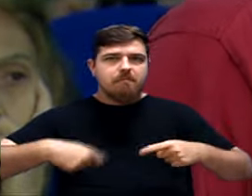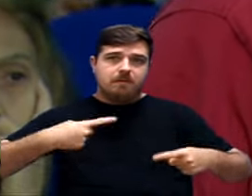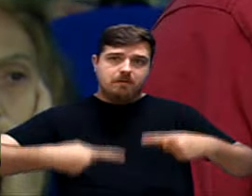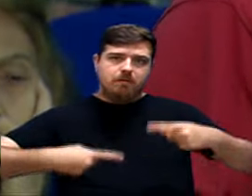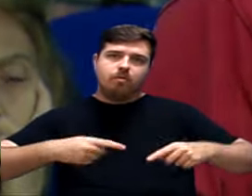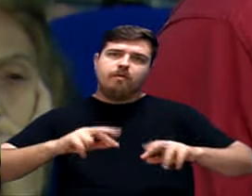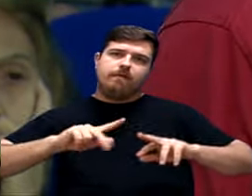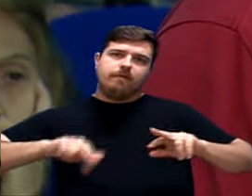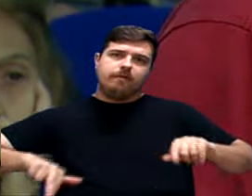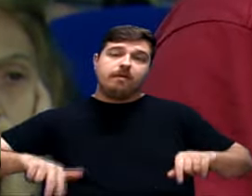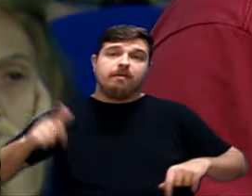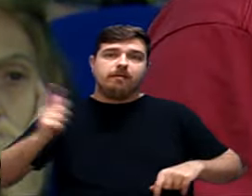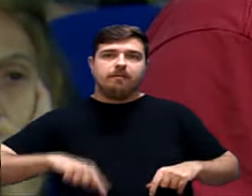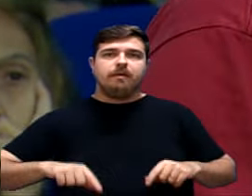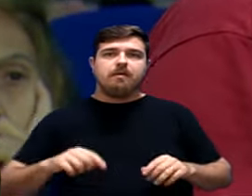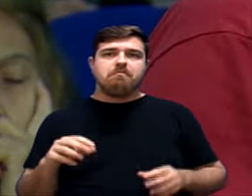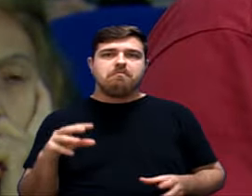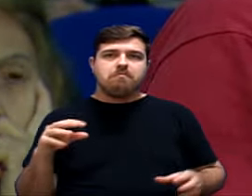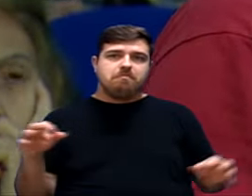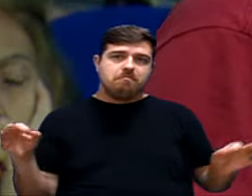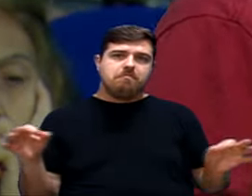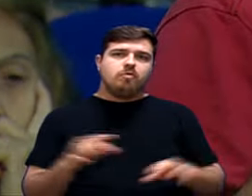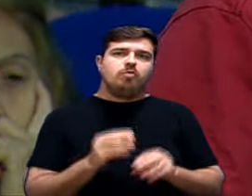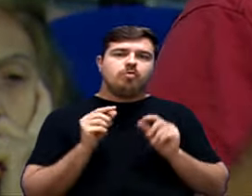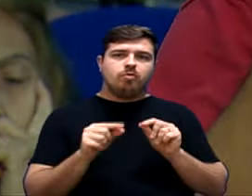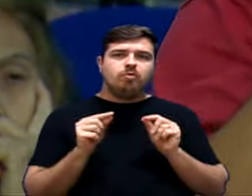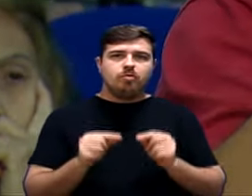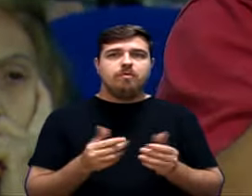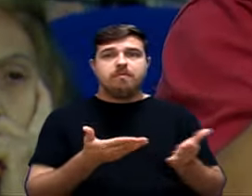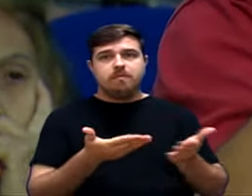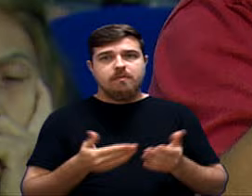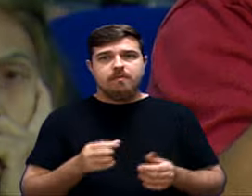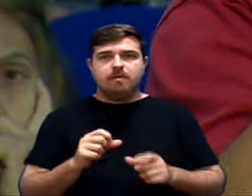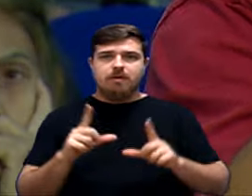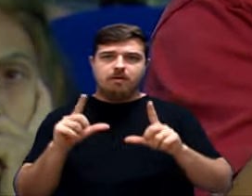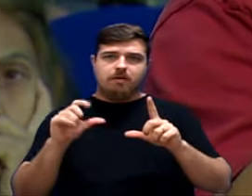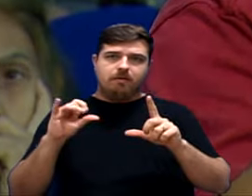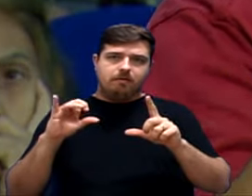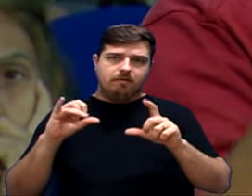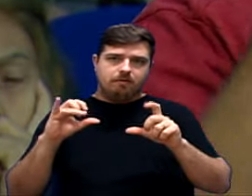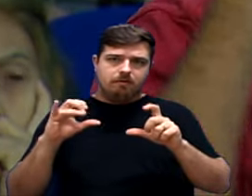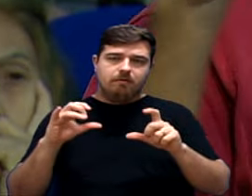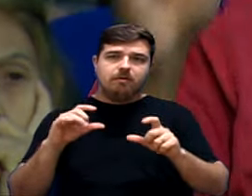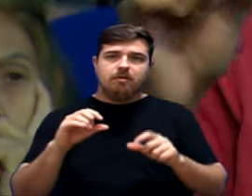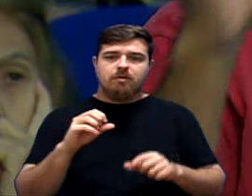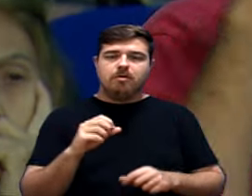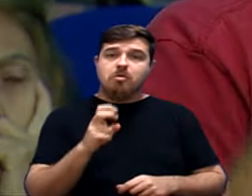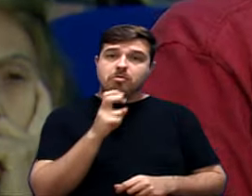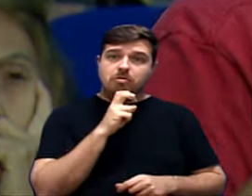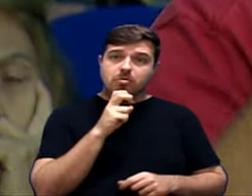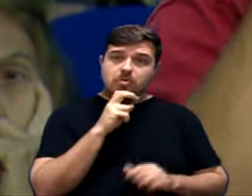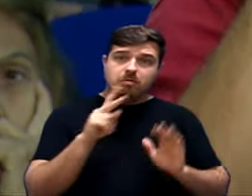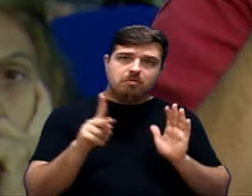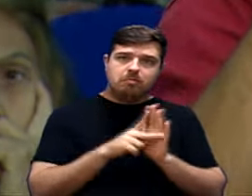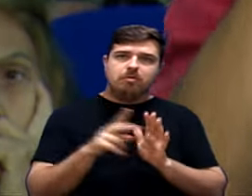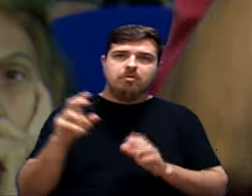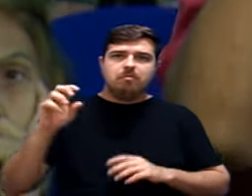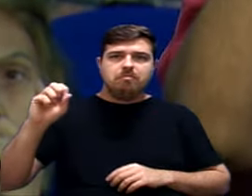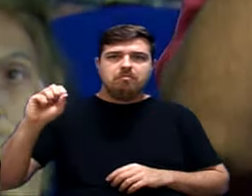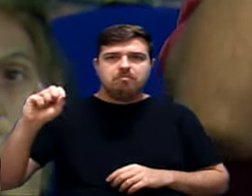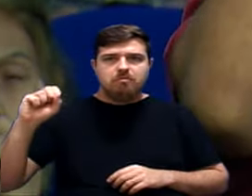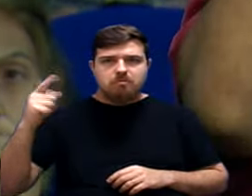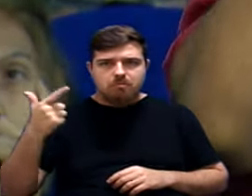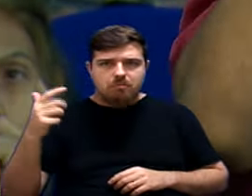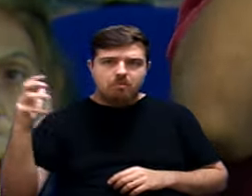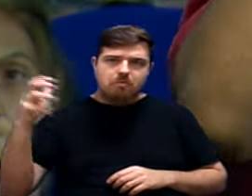debater e e por fim é convidar a gente a gente tem um Instagram que é é Sorocaba pelo clima tudo junto se você for